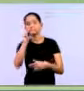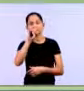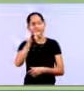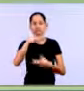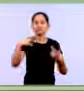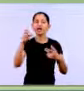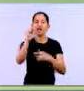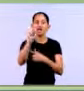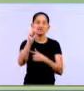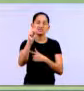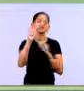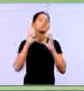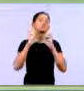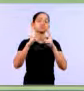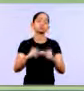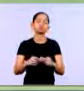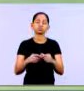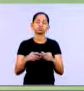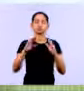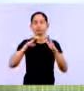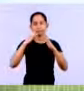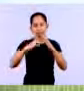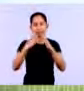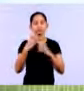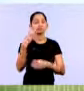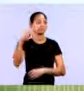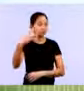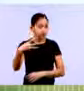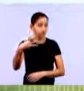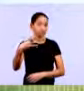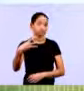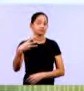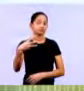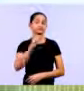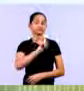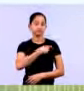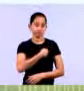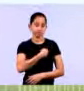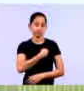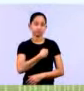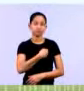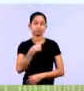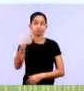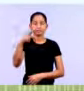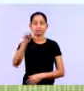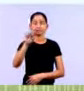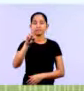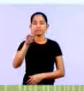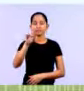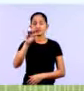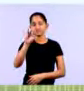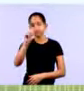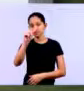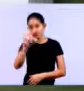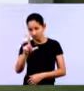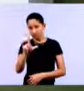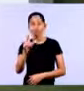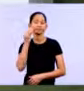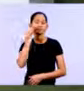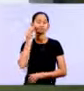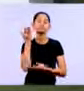funções do tributo. São três funções: fiscal, parafiscal e extrafiscal. Considerações,